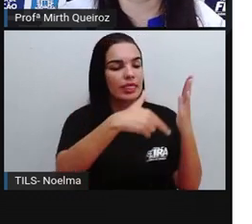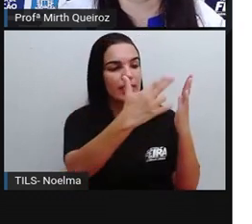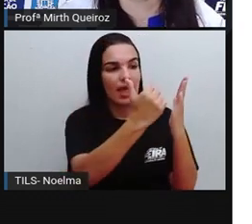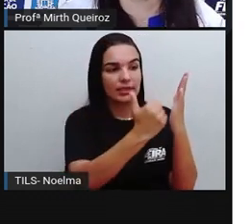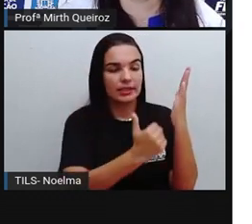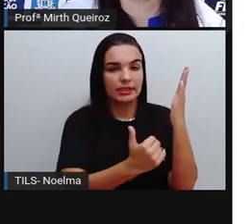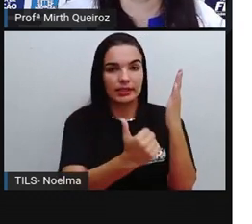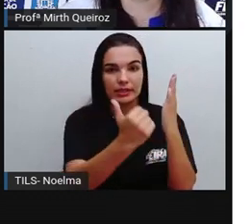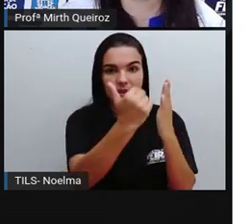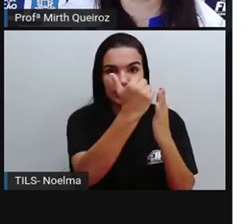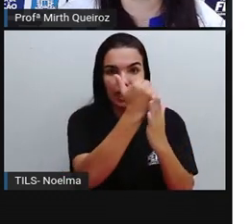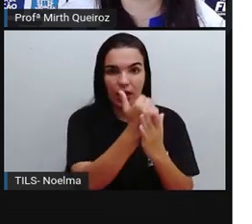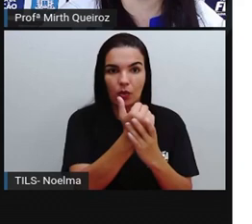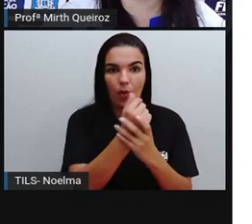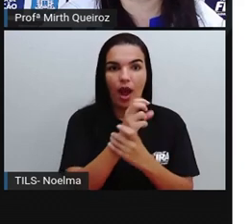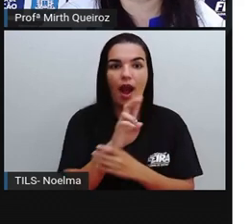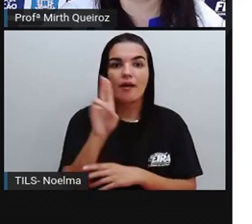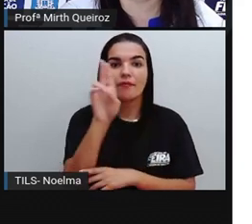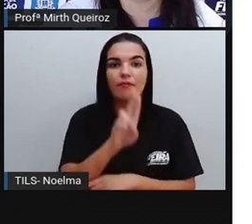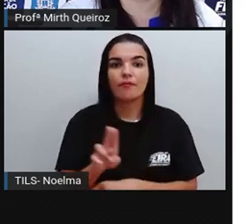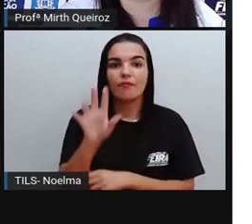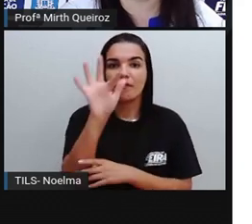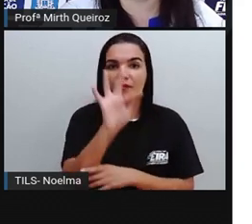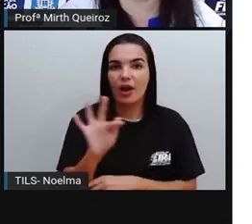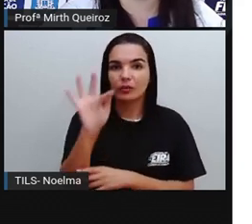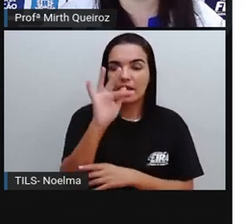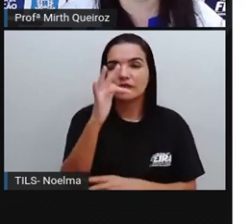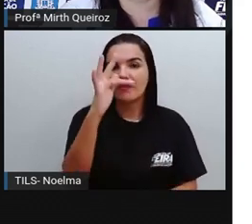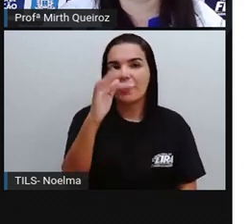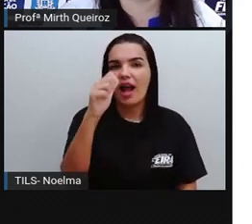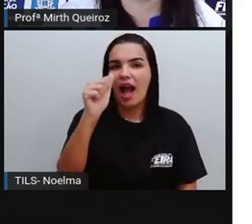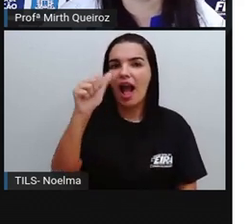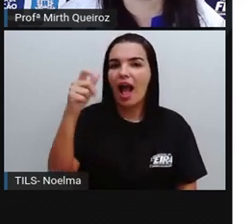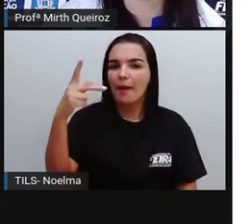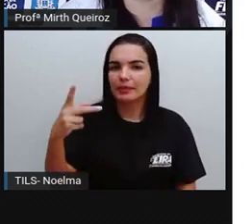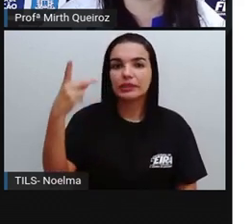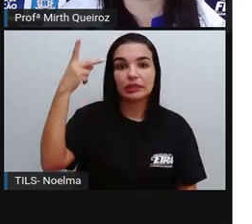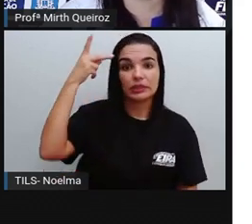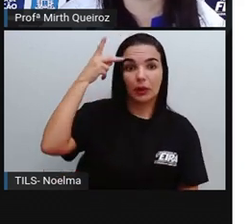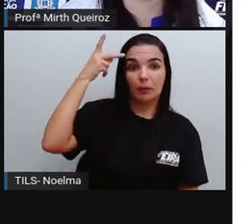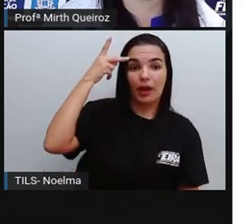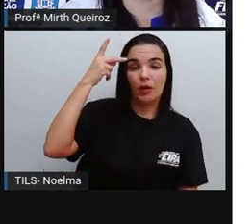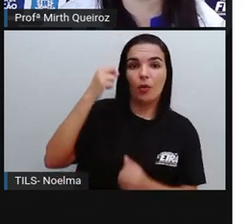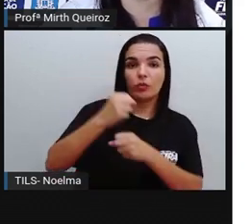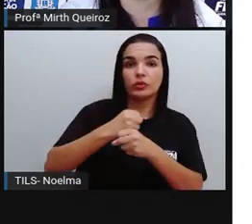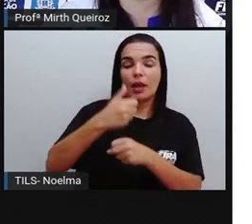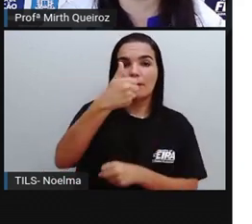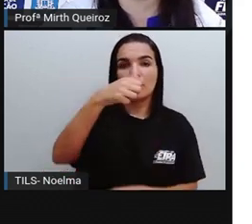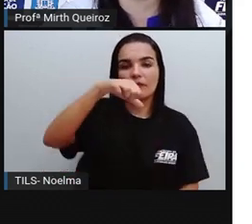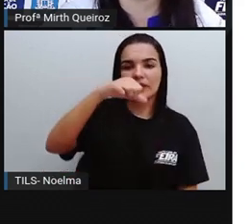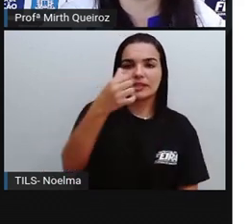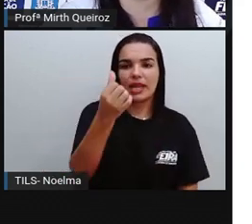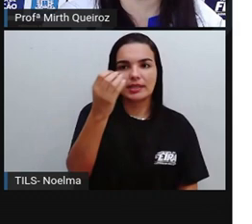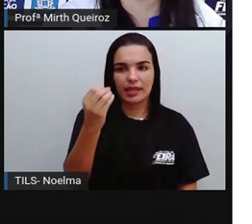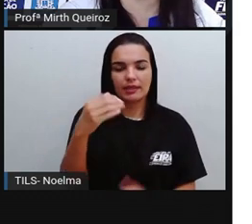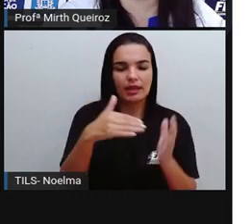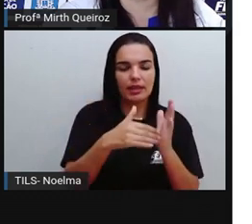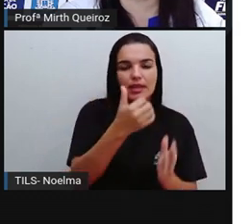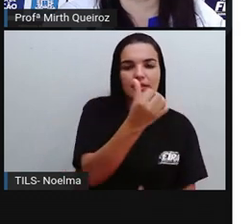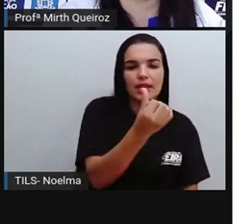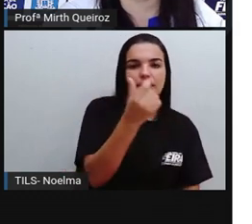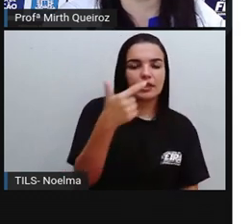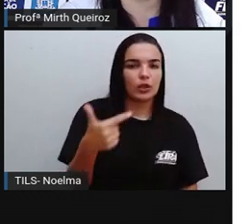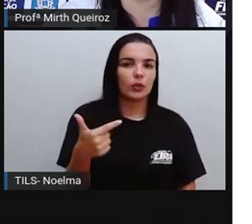Fundação Armando Álvares Penteado, FAP, em São Paulo, entre 1960 e 1962. Então,